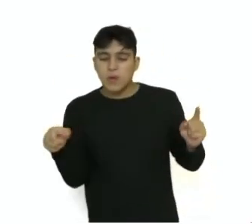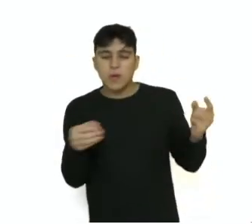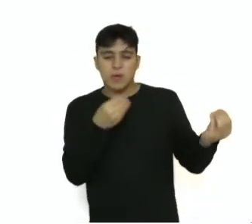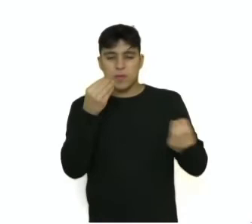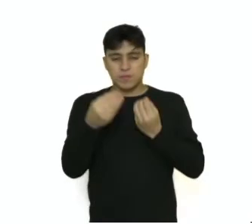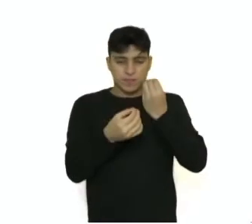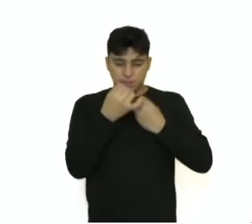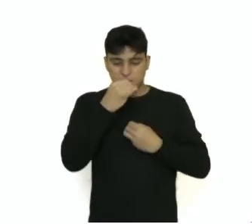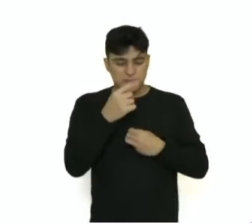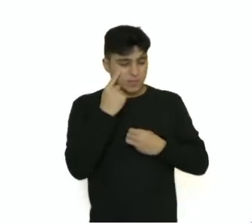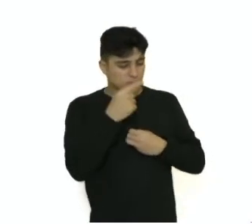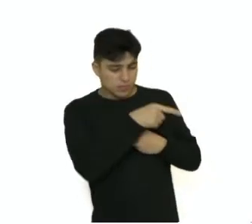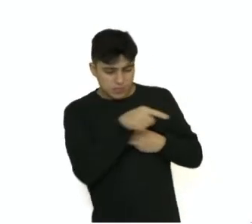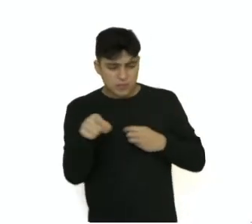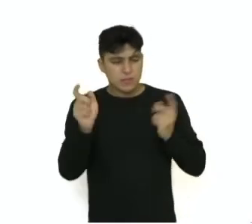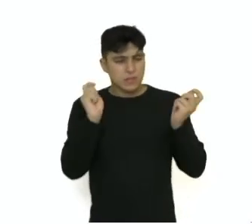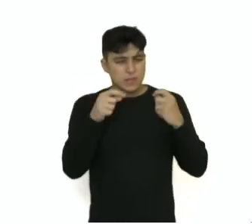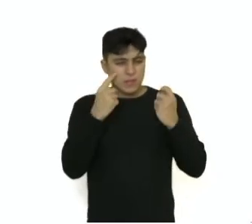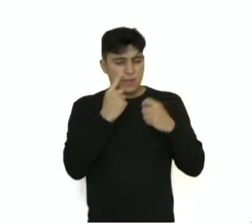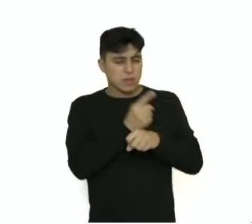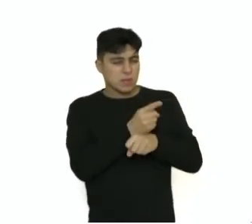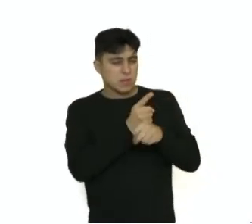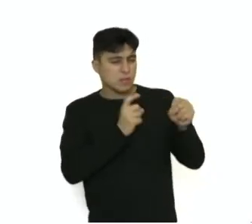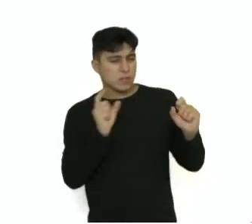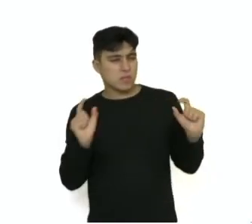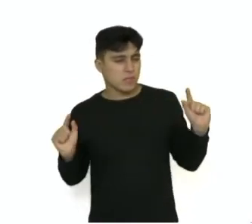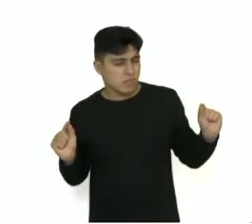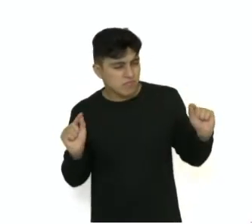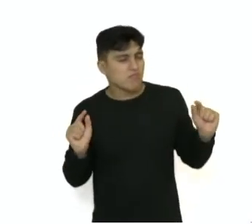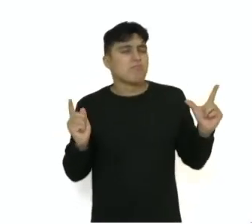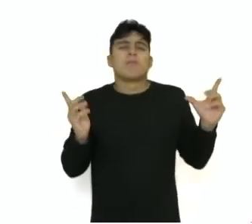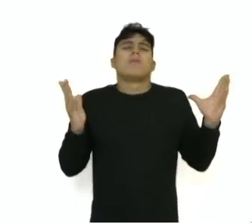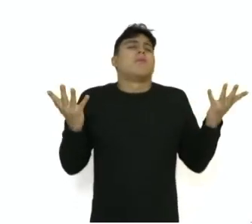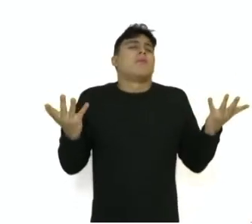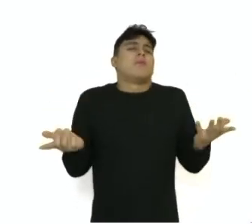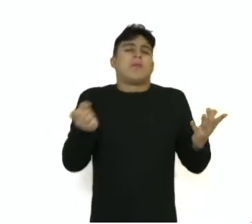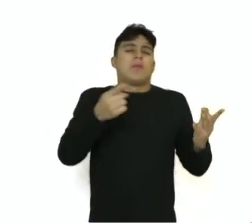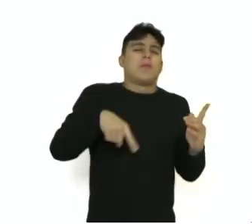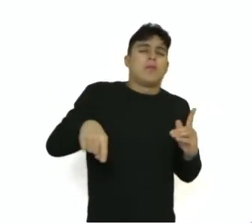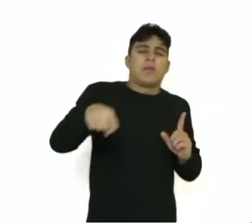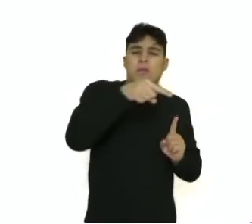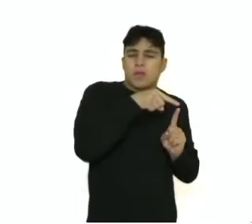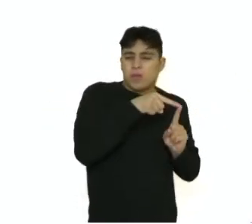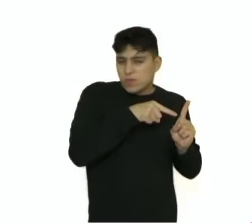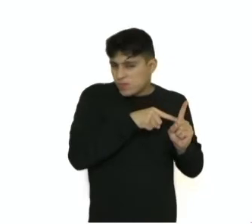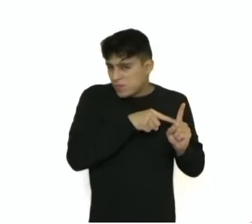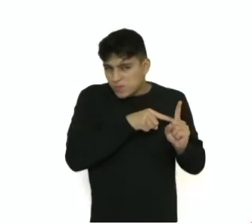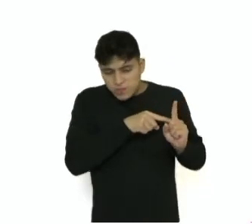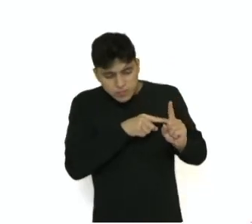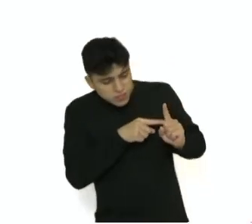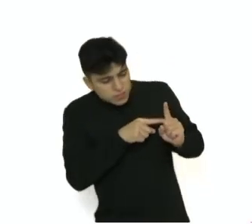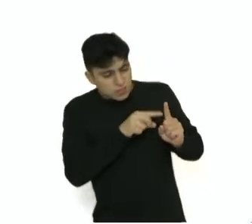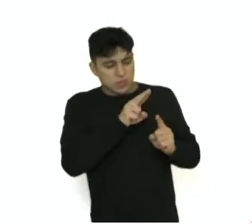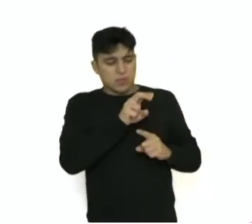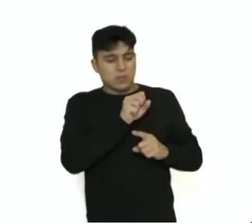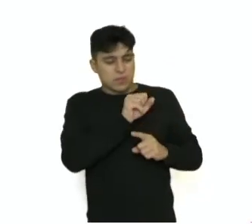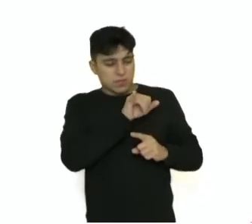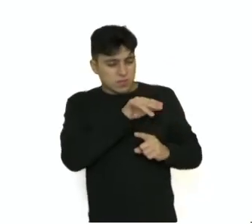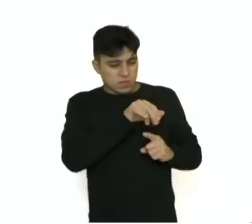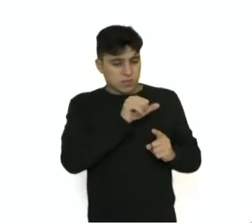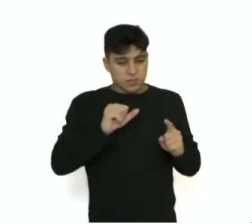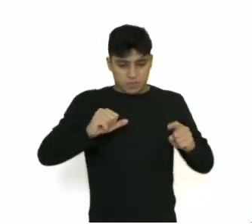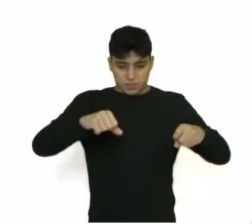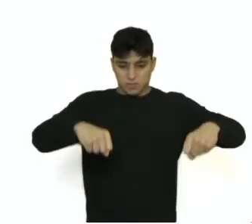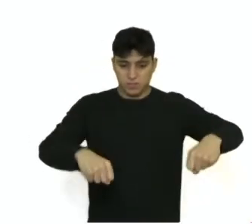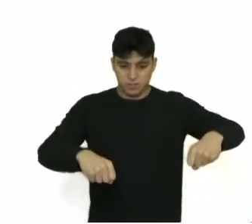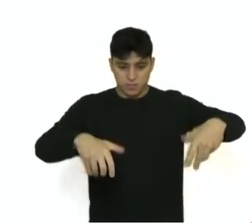esquema, é possível identificar, né, do que se trata esse tal tipo de usina? A imagem que você está